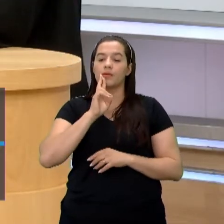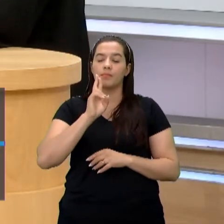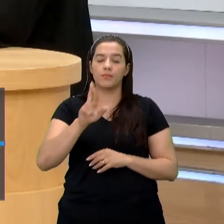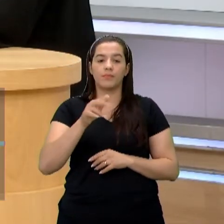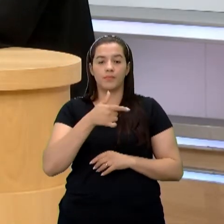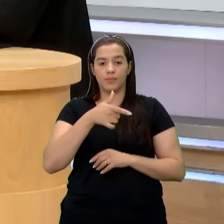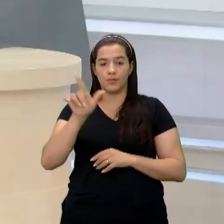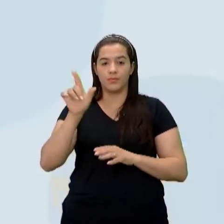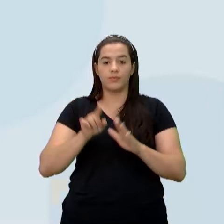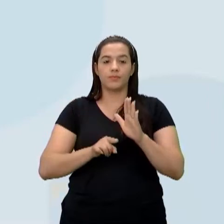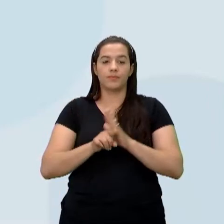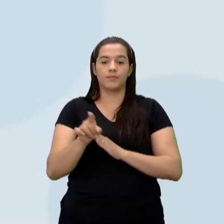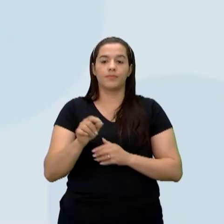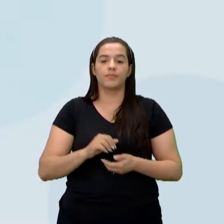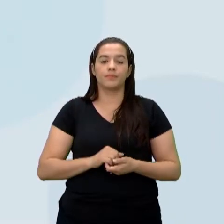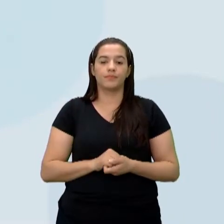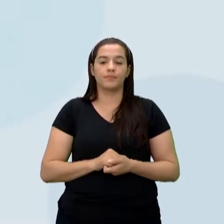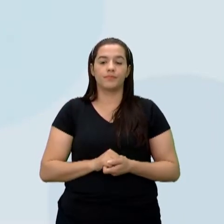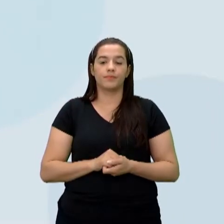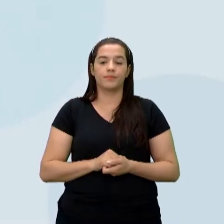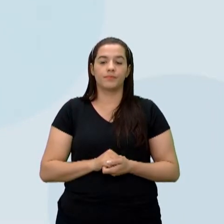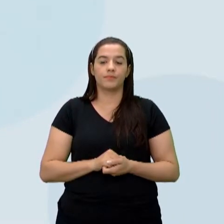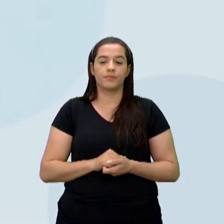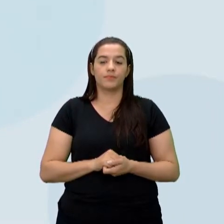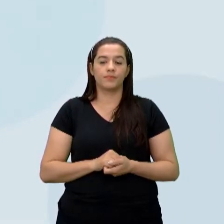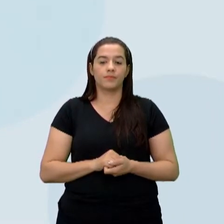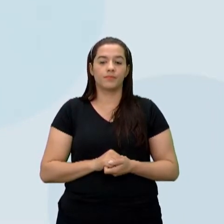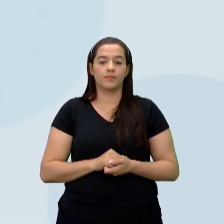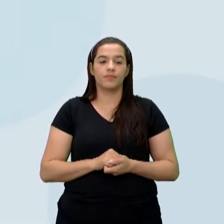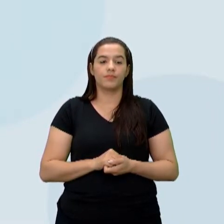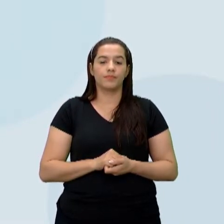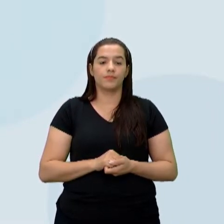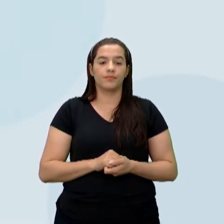a próxima questão, ok? Então, vamos lá.